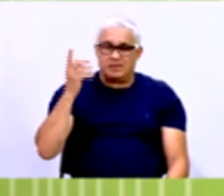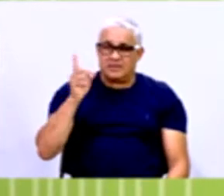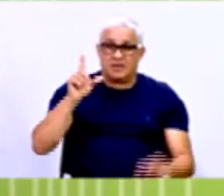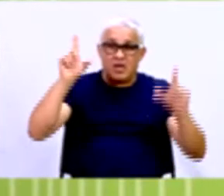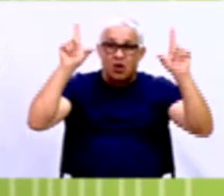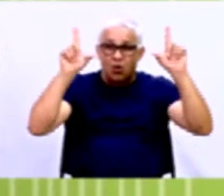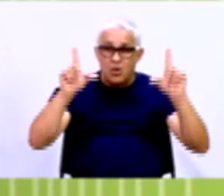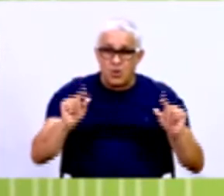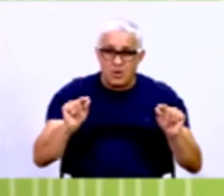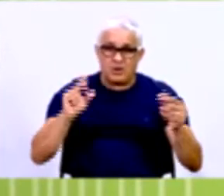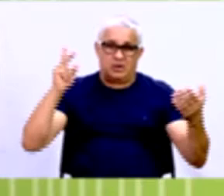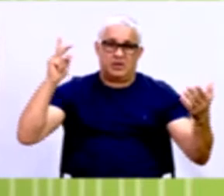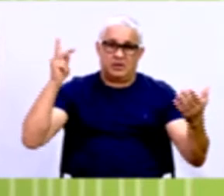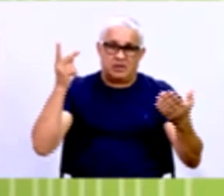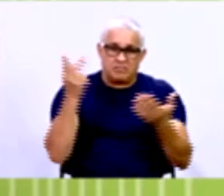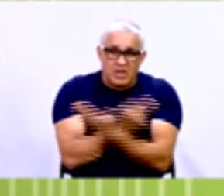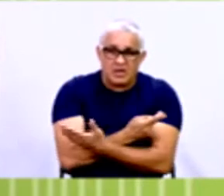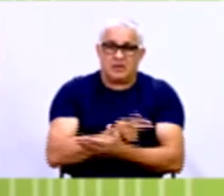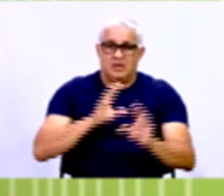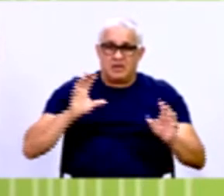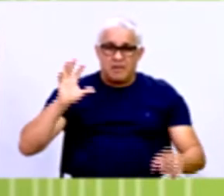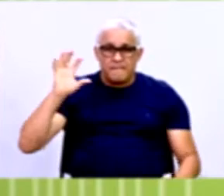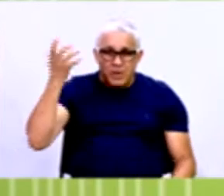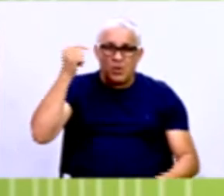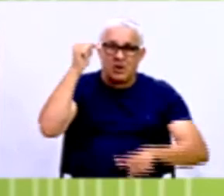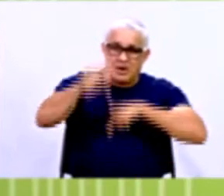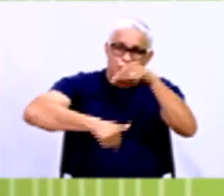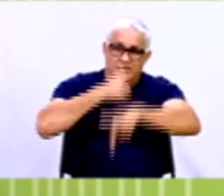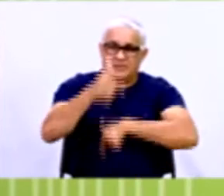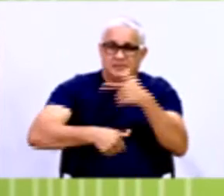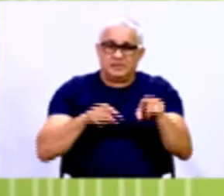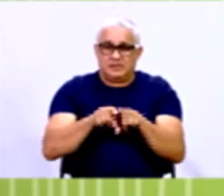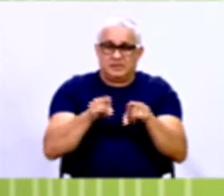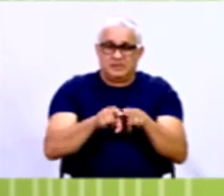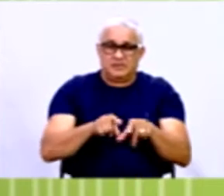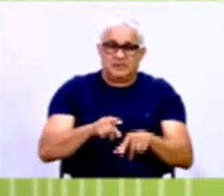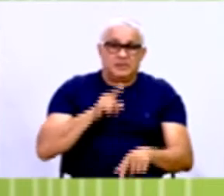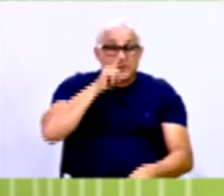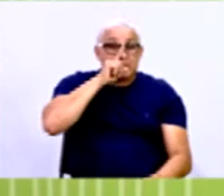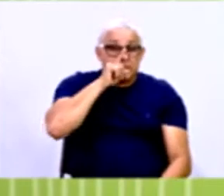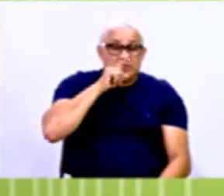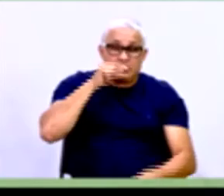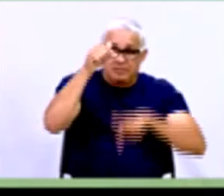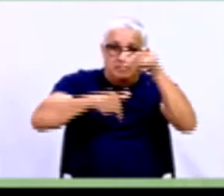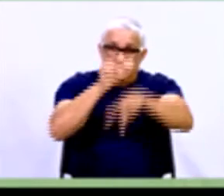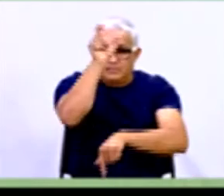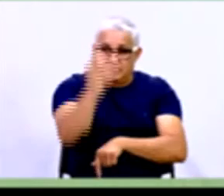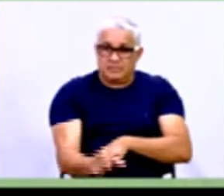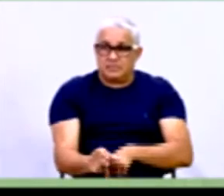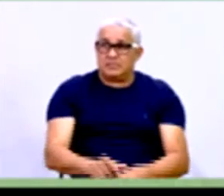e vai diminuir as estatísticas que colocam o trabalhador em risco, certo?